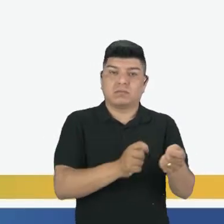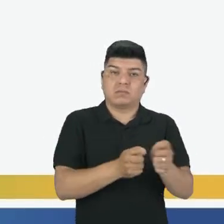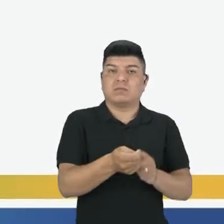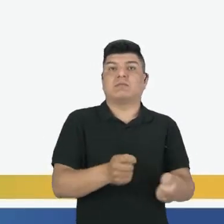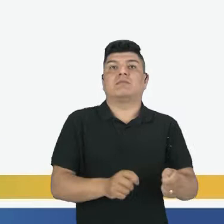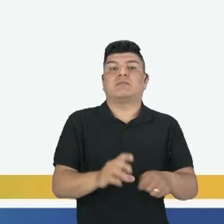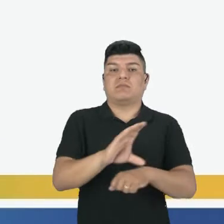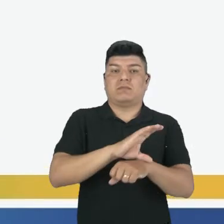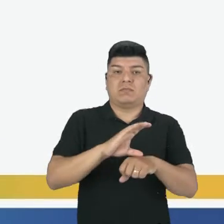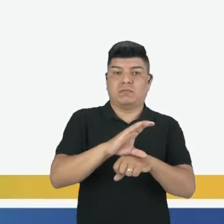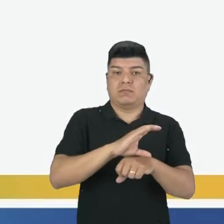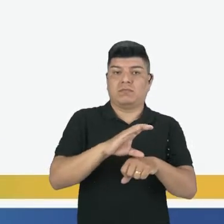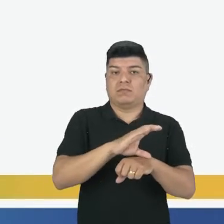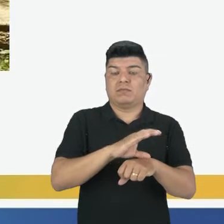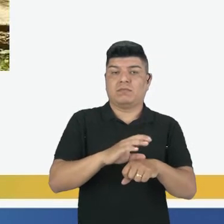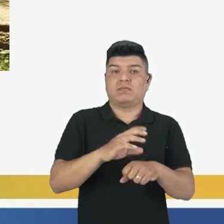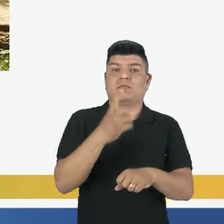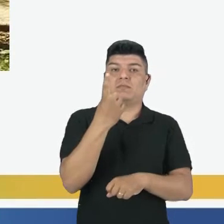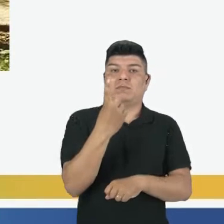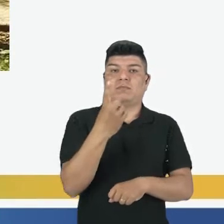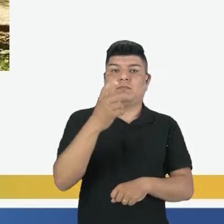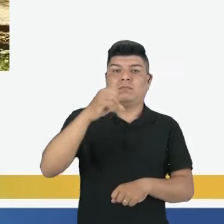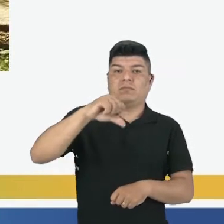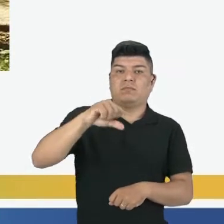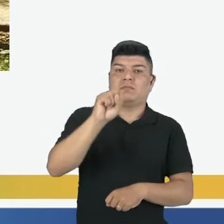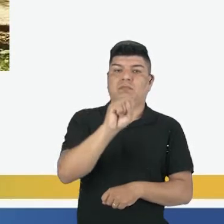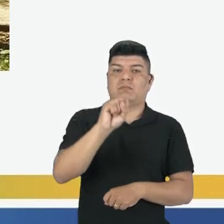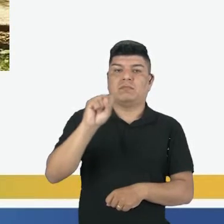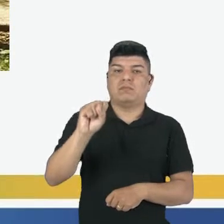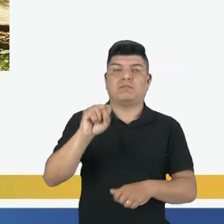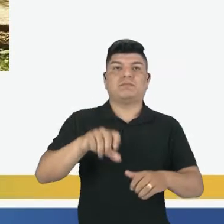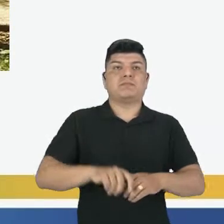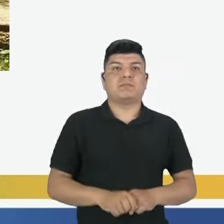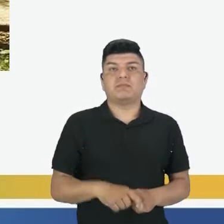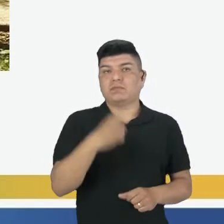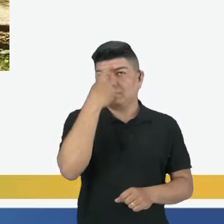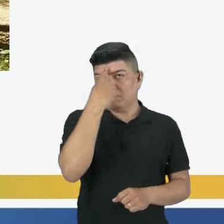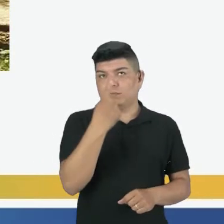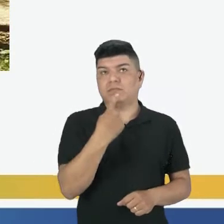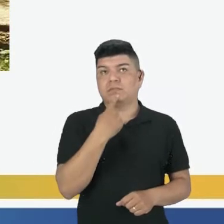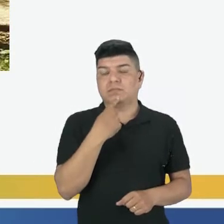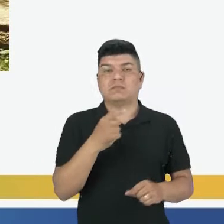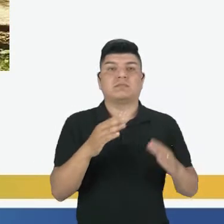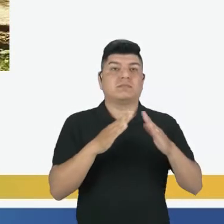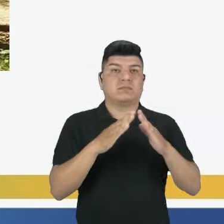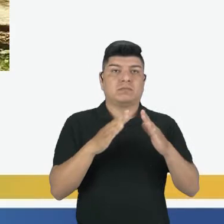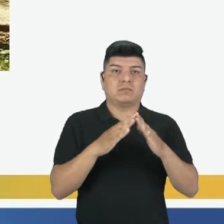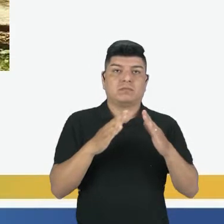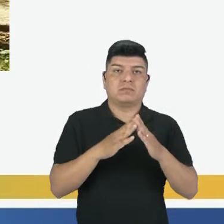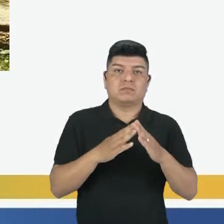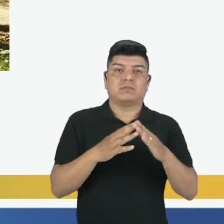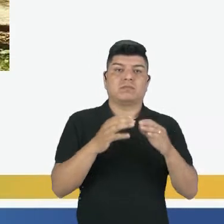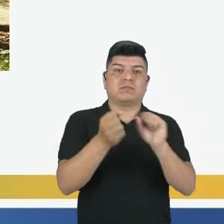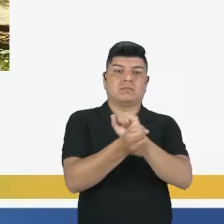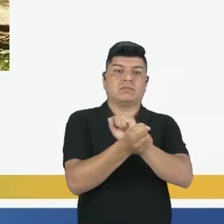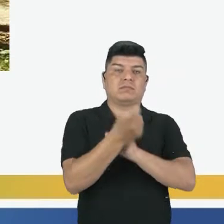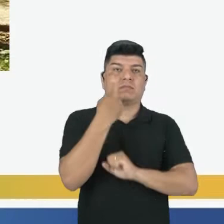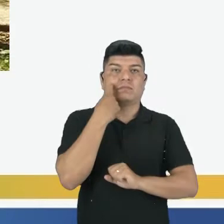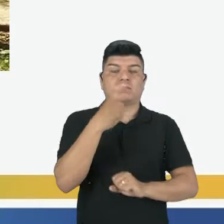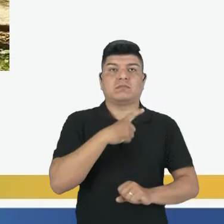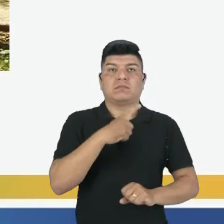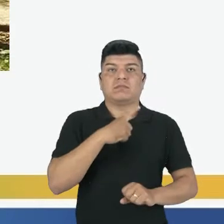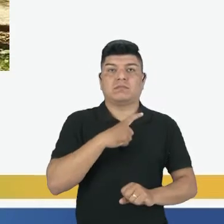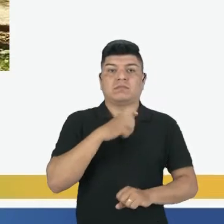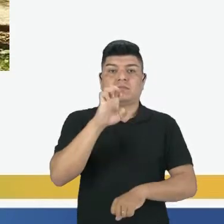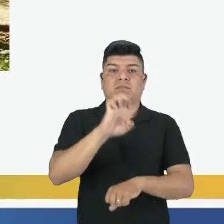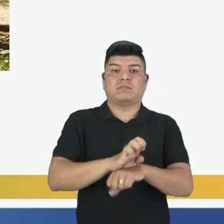pela Constituição de 1988. Olha só uma imagem aí de uma casa de um quilombo que ainda existe no estado do